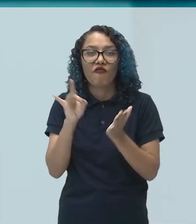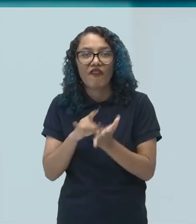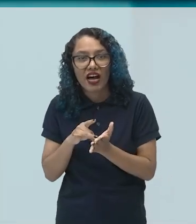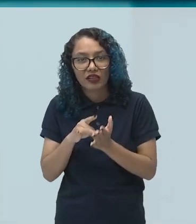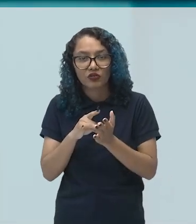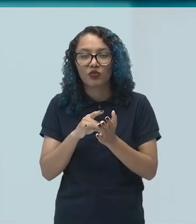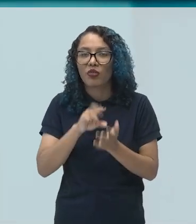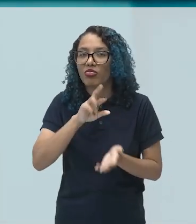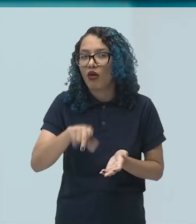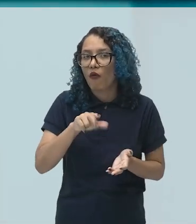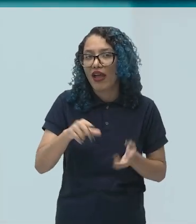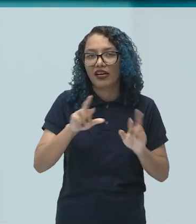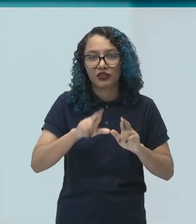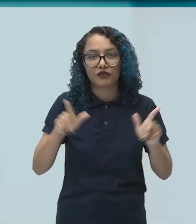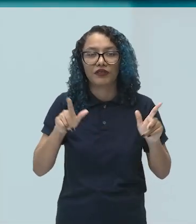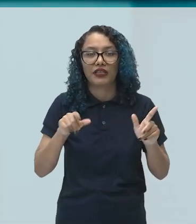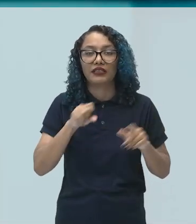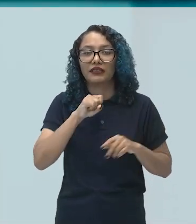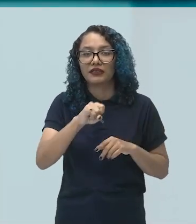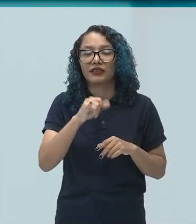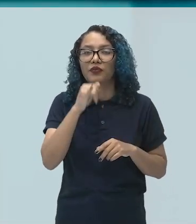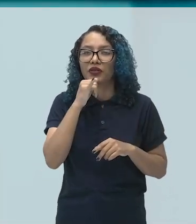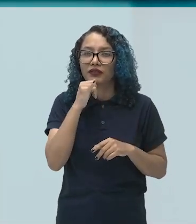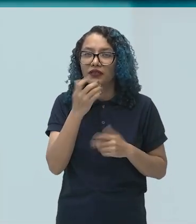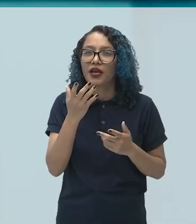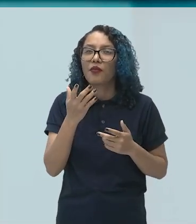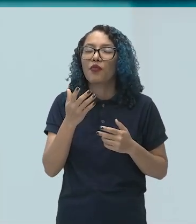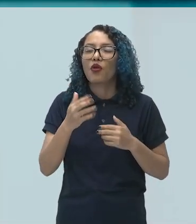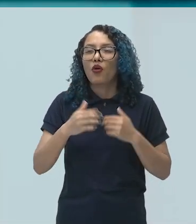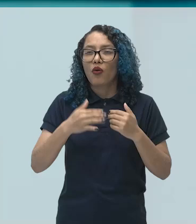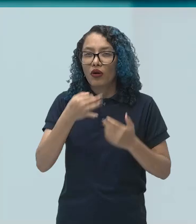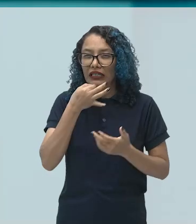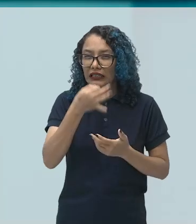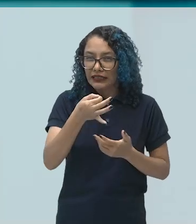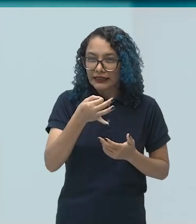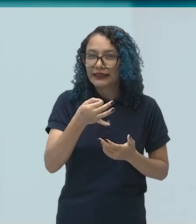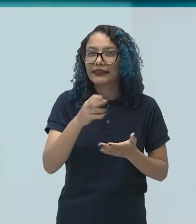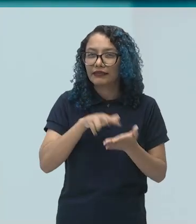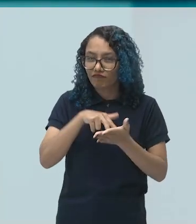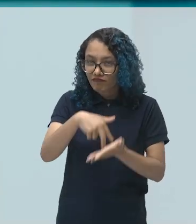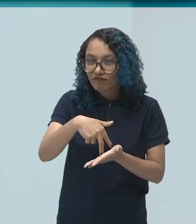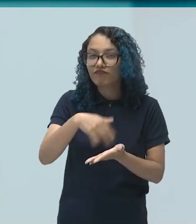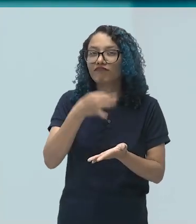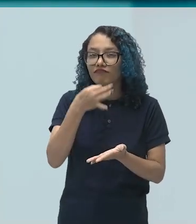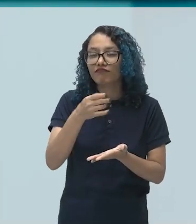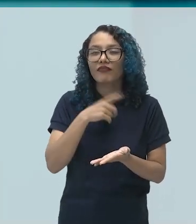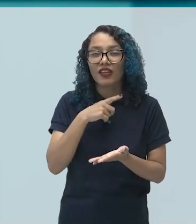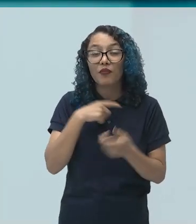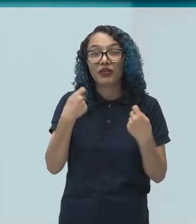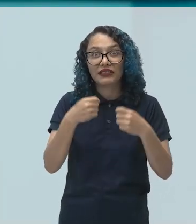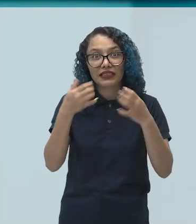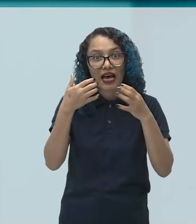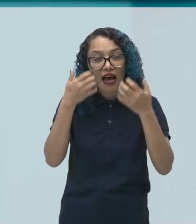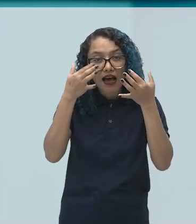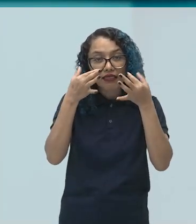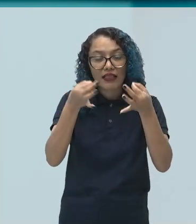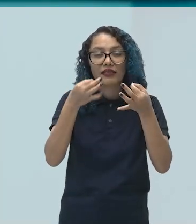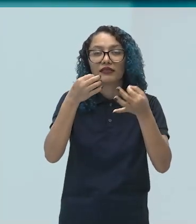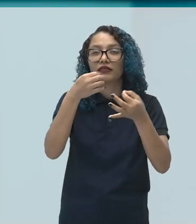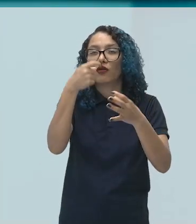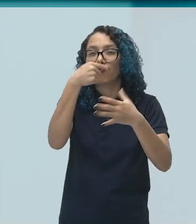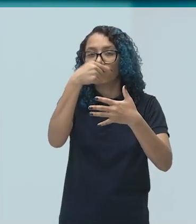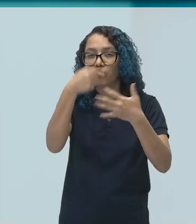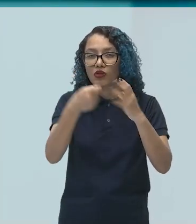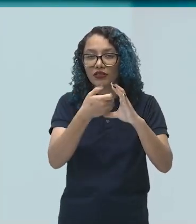como alguém em desenvolvimento aqui do senso crítico, nós temos que ficar atentos a todas essas características e começar a